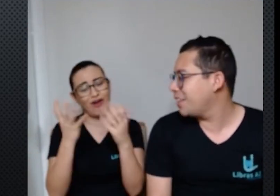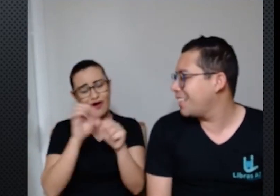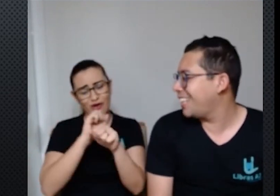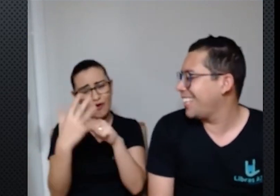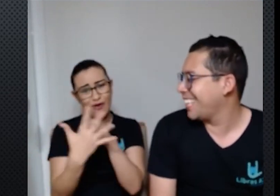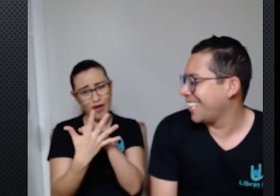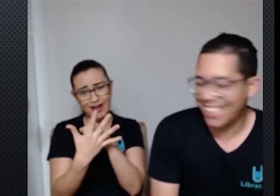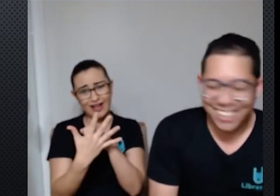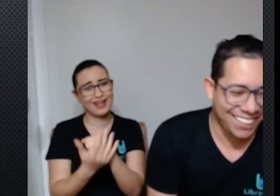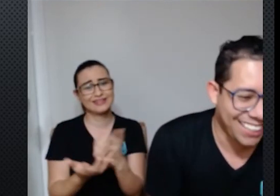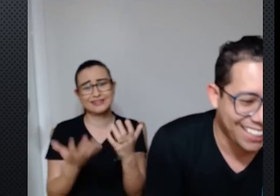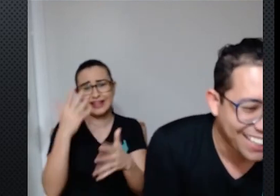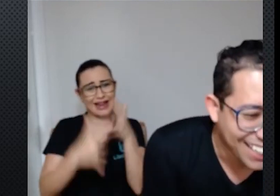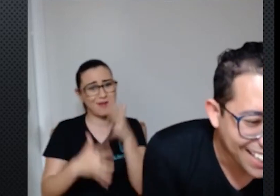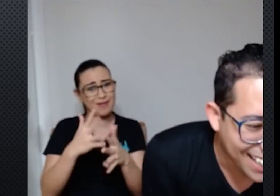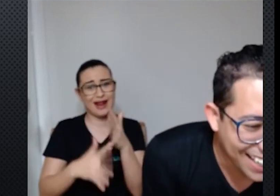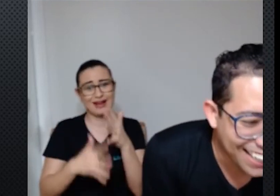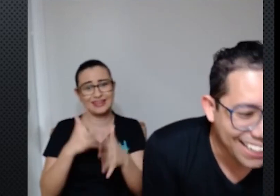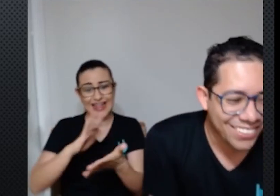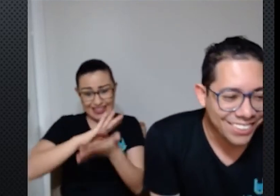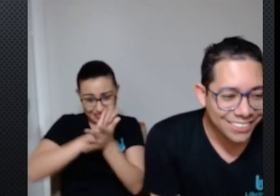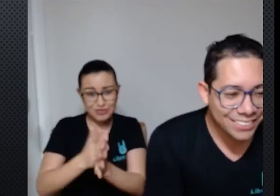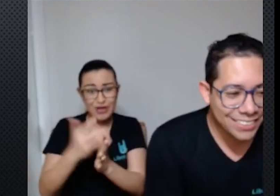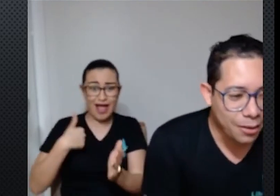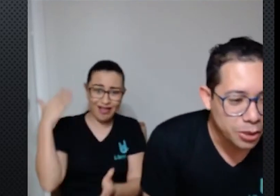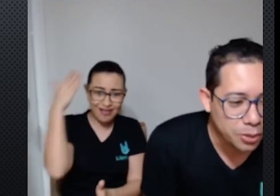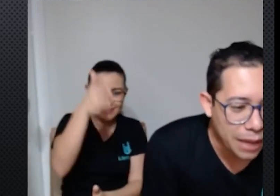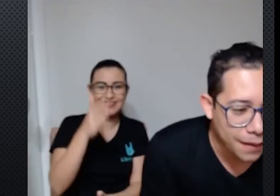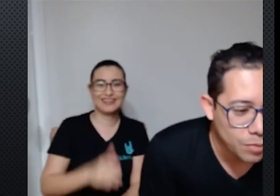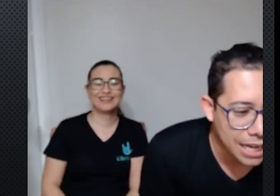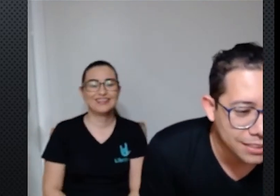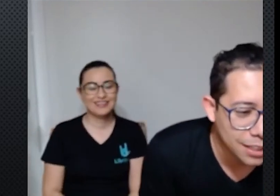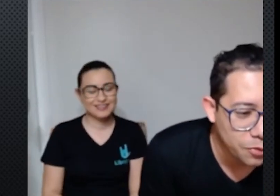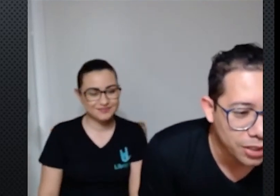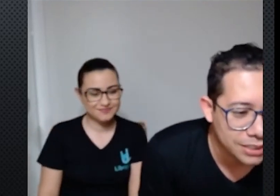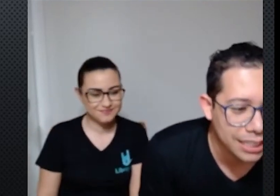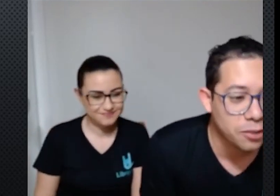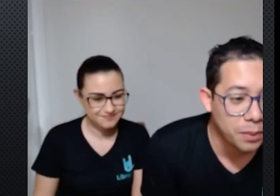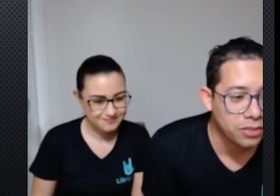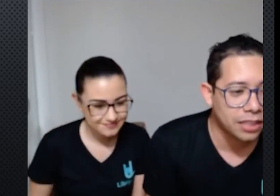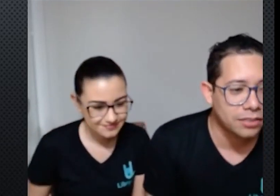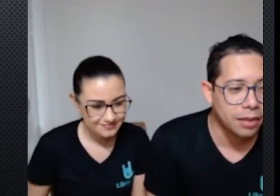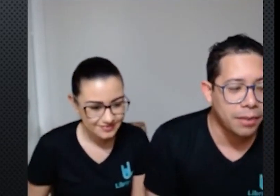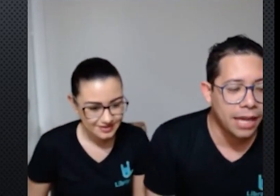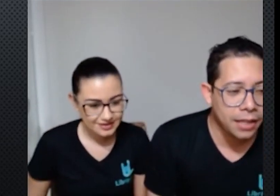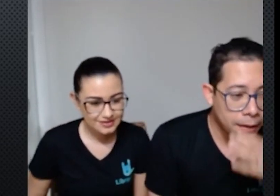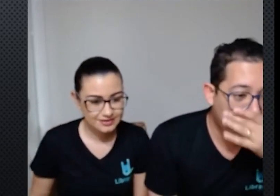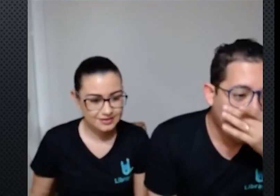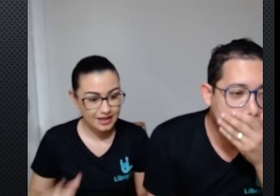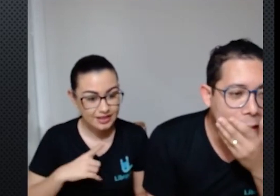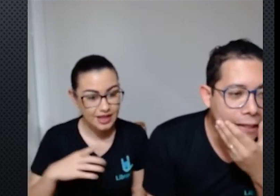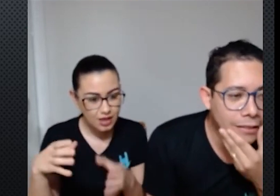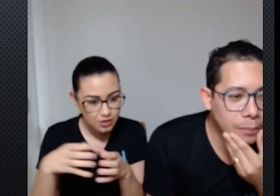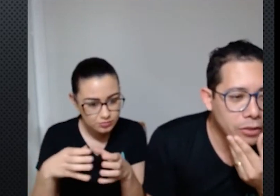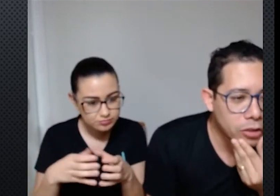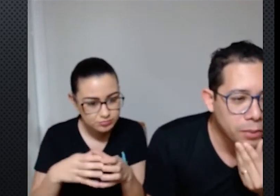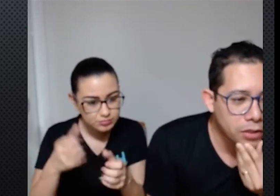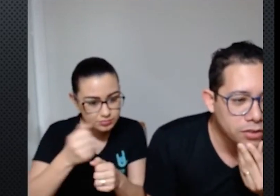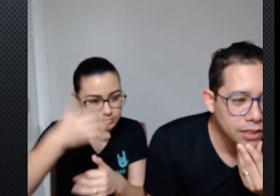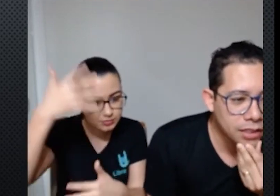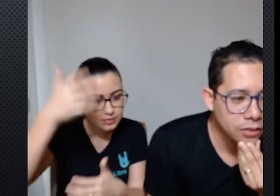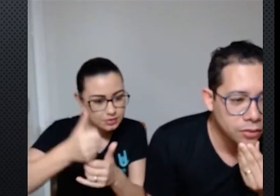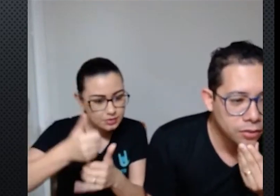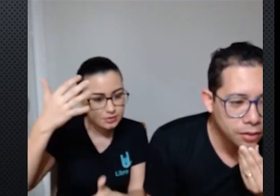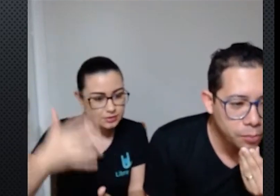tava pulando aí. Ai, meu Deus do céu. Muito bem. A Alessandra falou assim que é do Espírito Santo também. Beleza, pessoal do